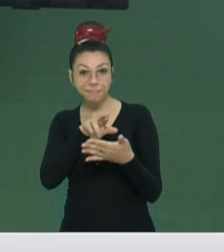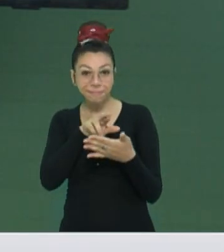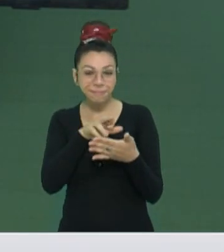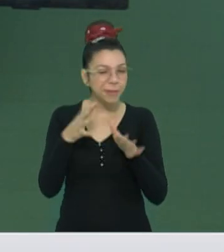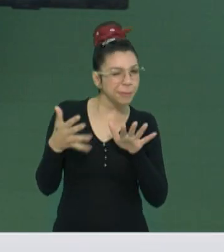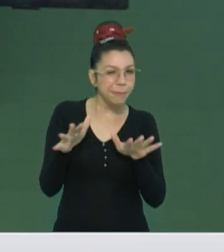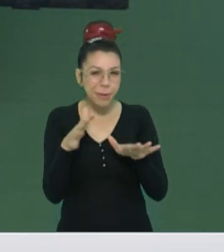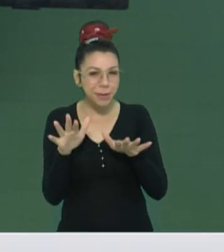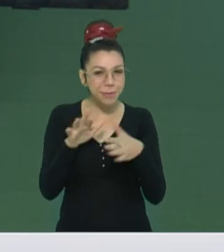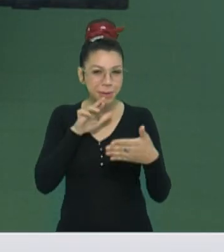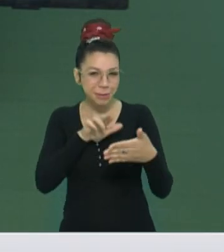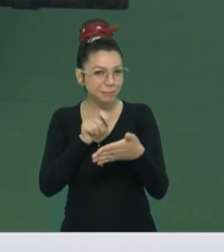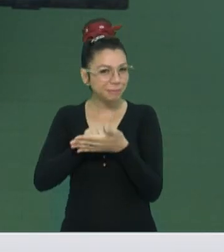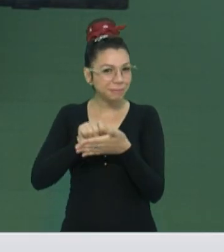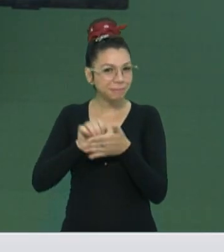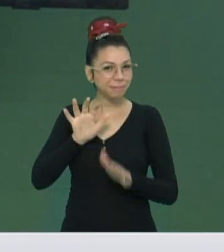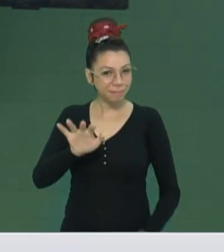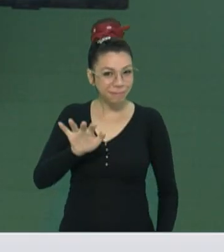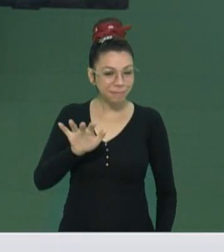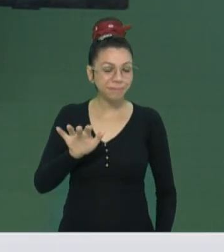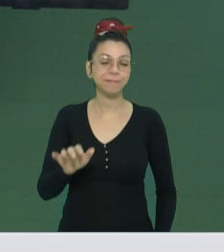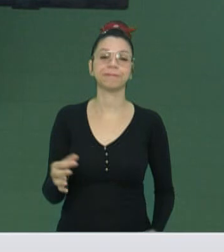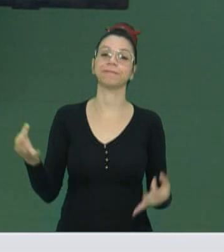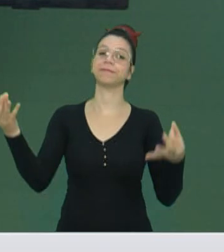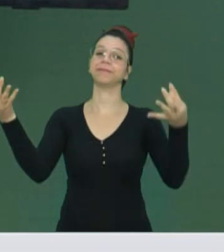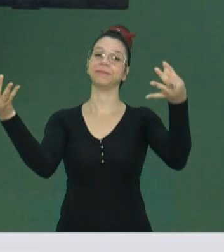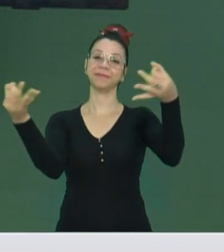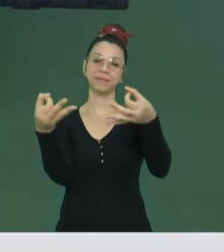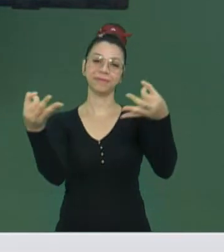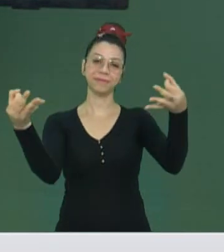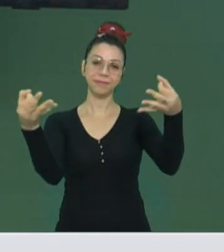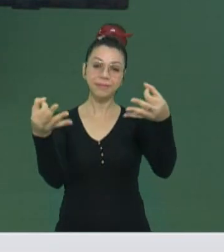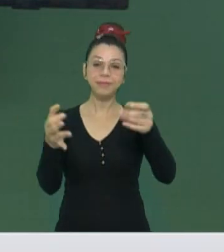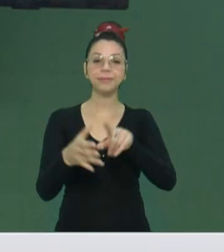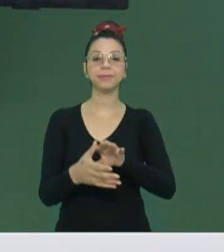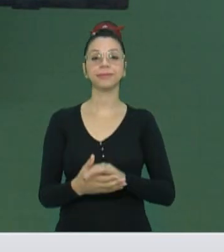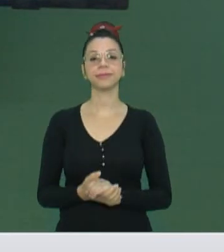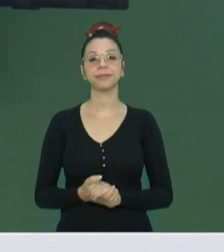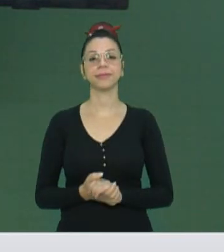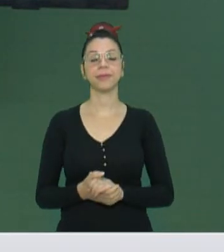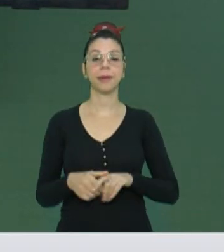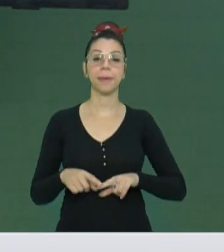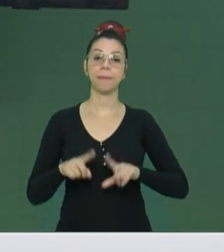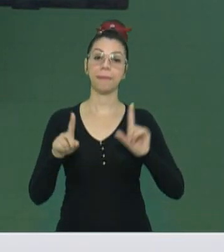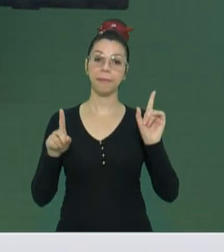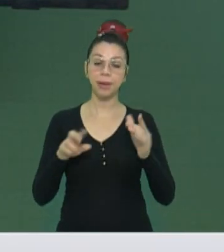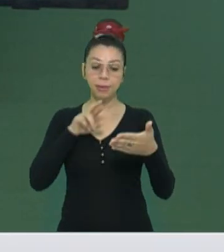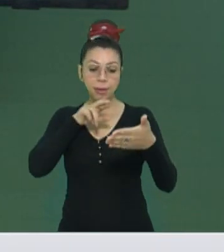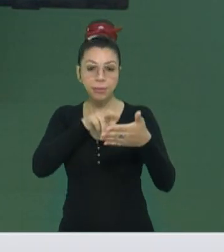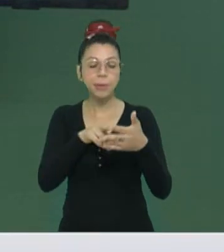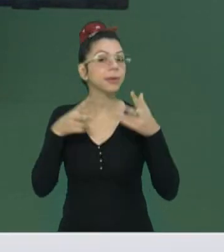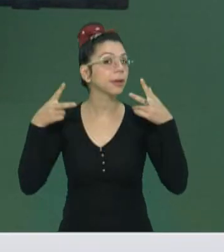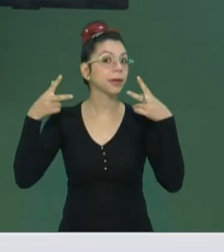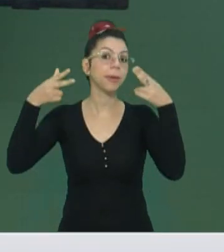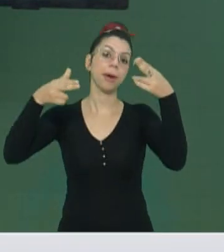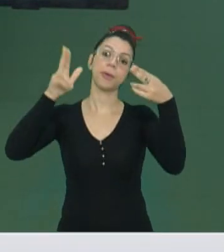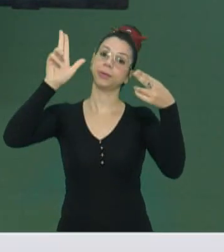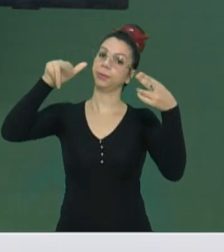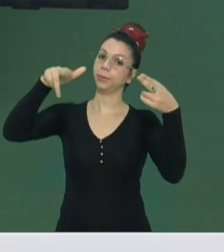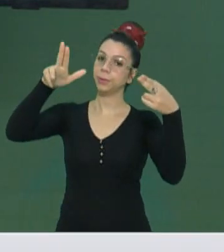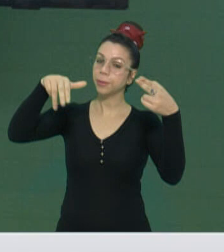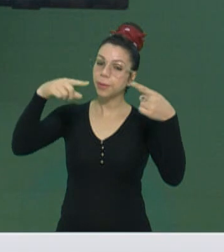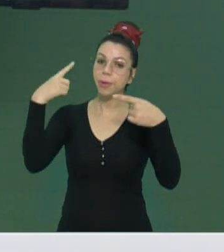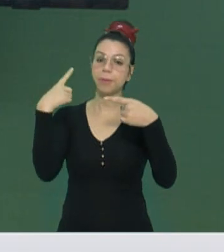mais ou menos isso que você fez? Perfeito. É claro, né, que as respostas não vão ser iguais nunca,